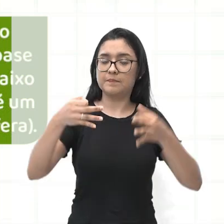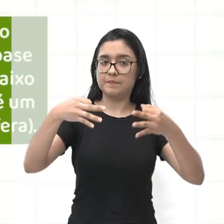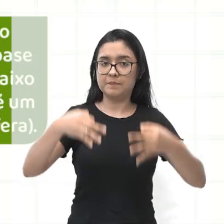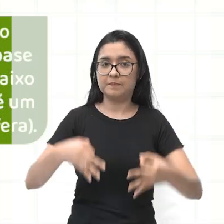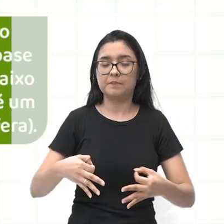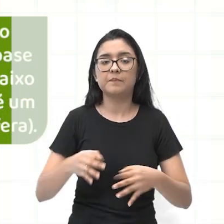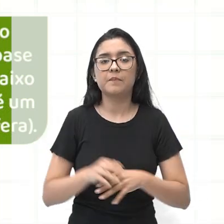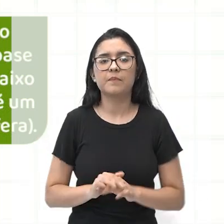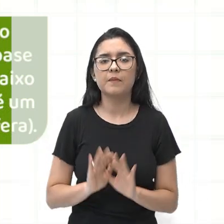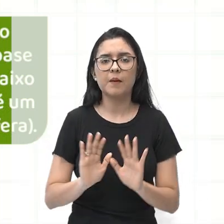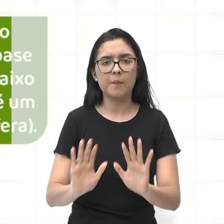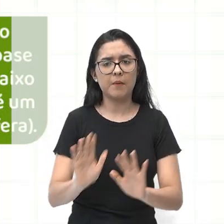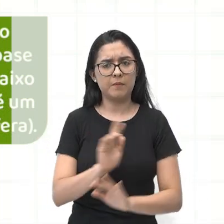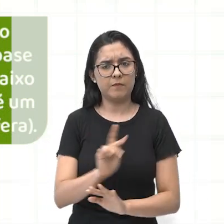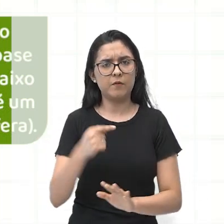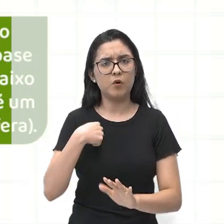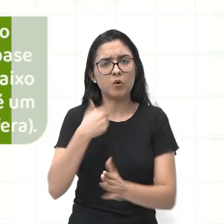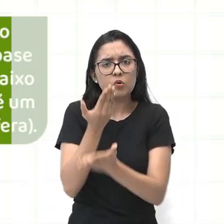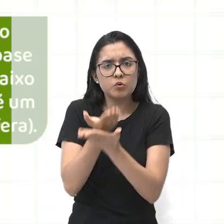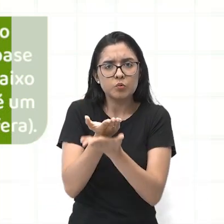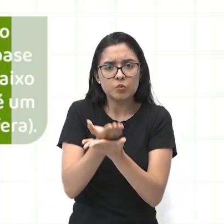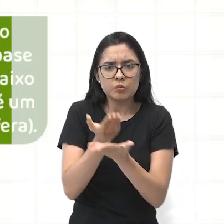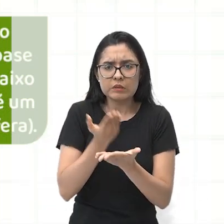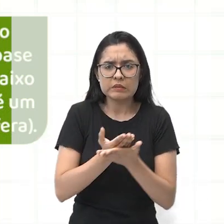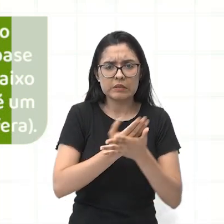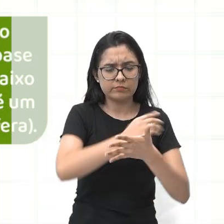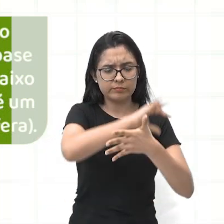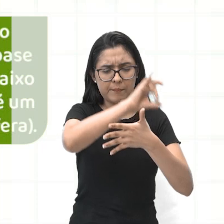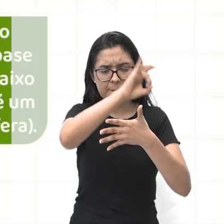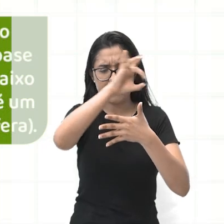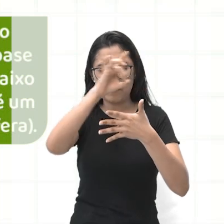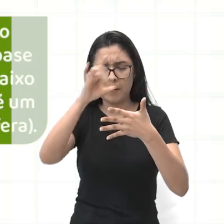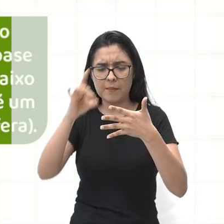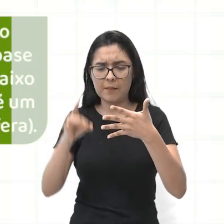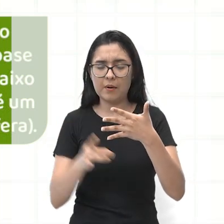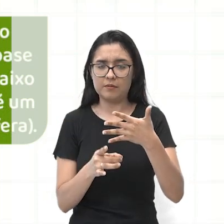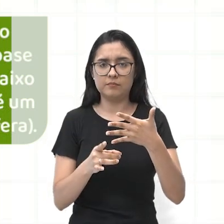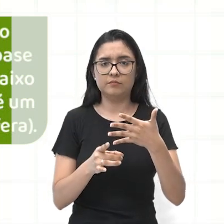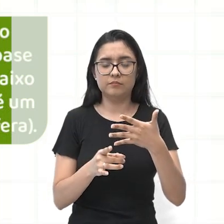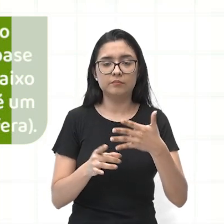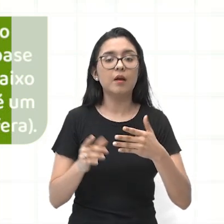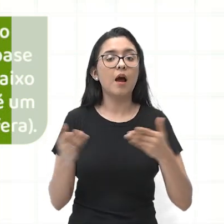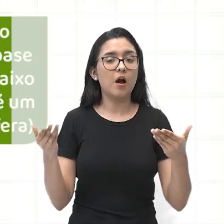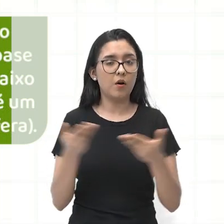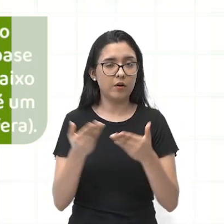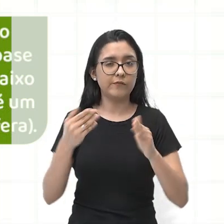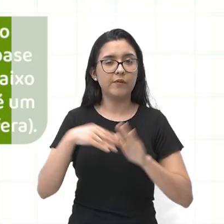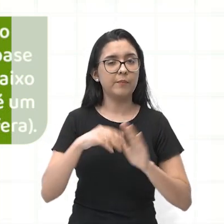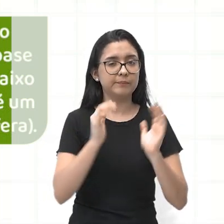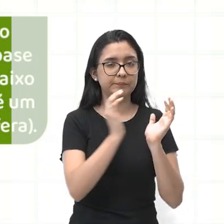Mas, professora, vou estudar tudo isso. Vamos aqui fazer uma divisão.